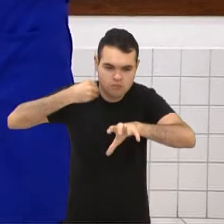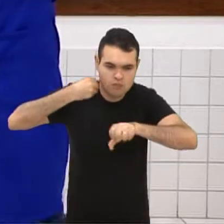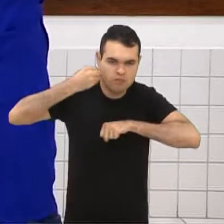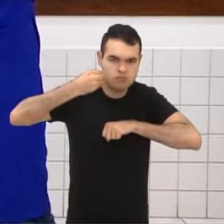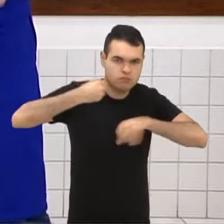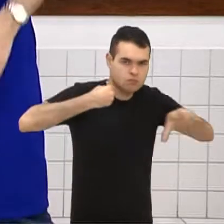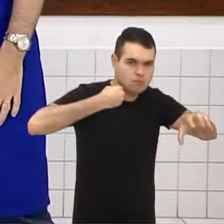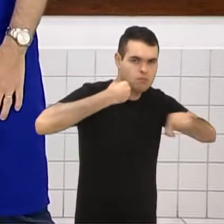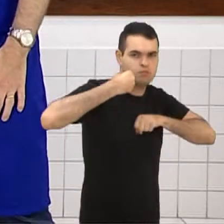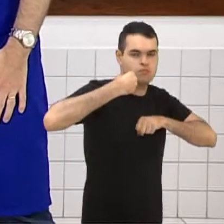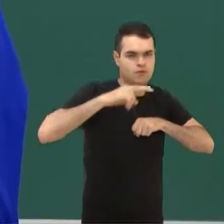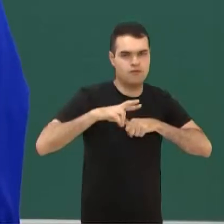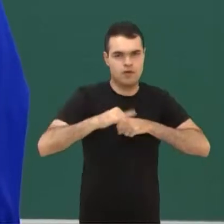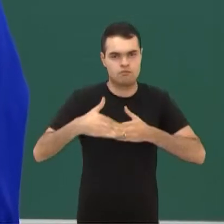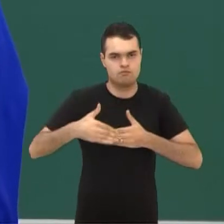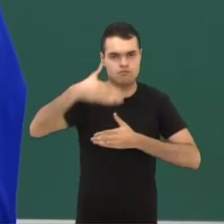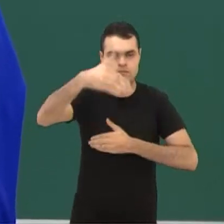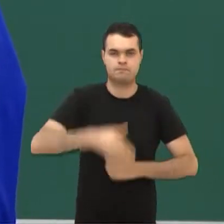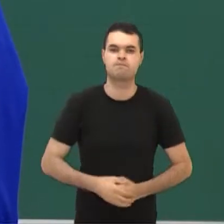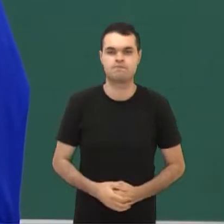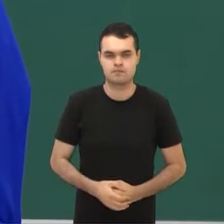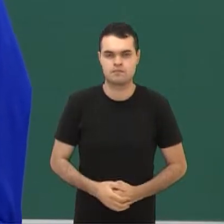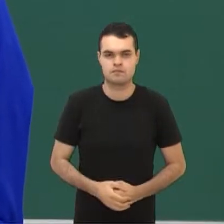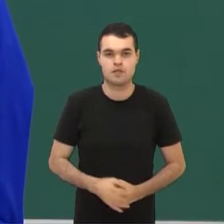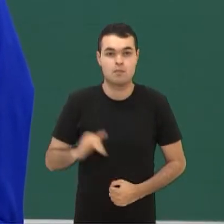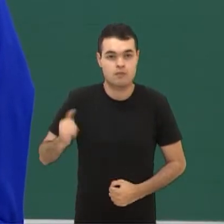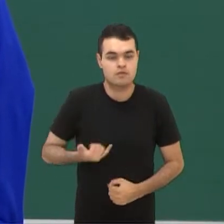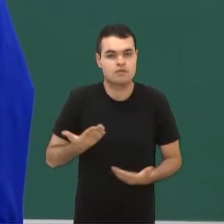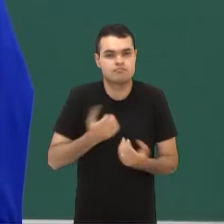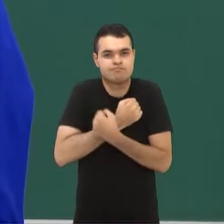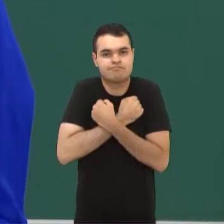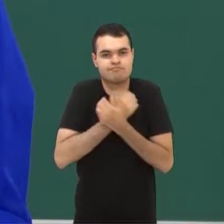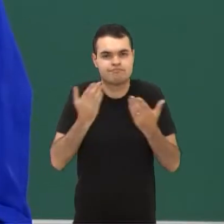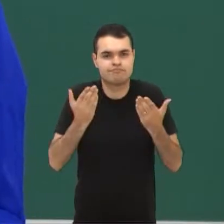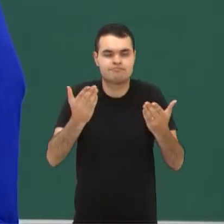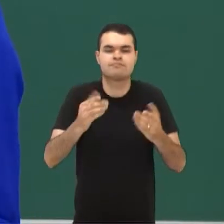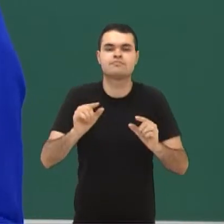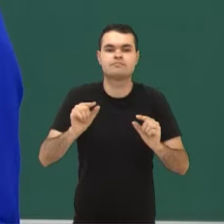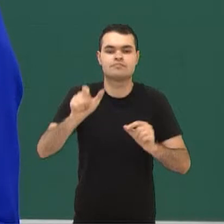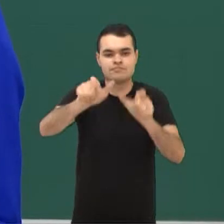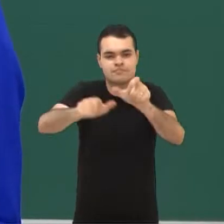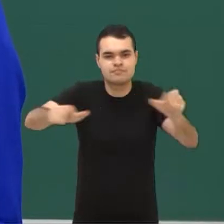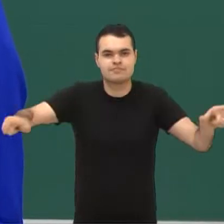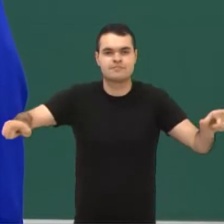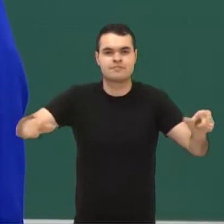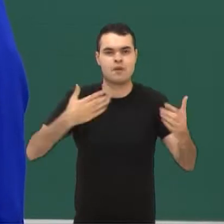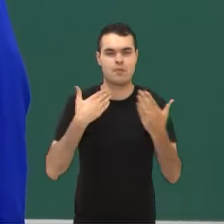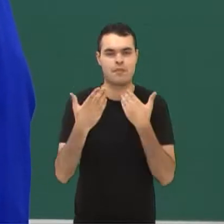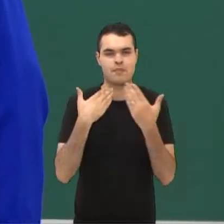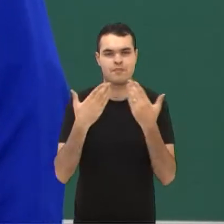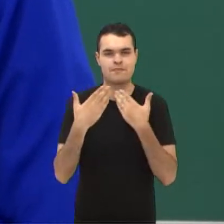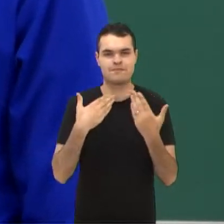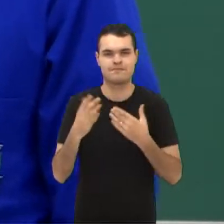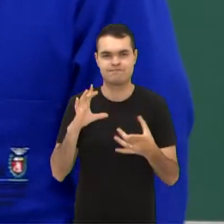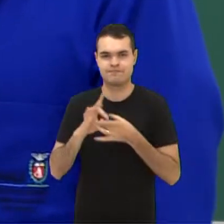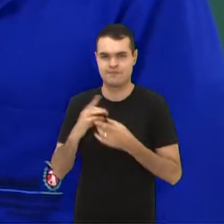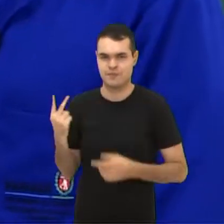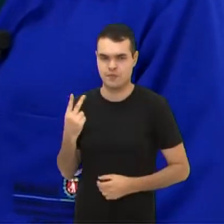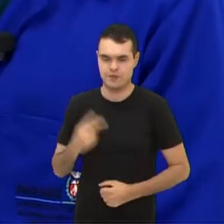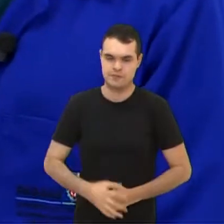ali cada um deles. Quero aproveitar aqui, mandar um abraço aqui para a galerinha que está interagindo com a gente